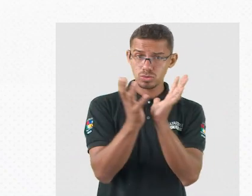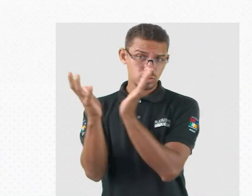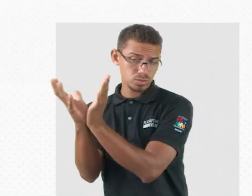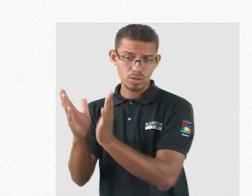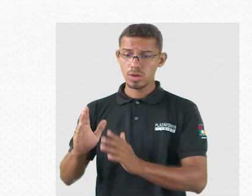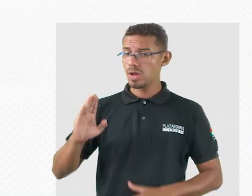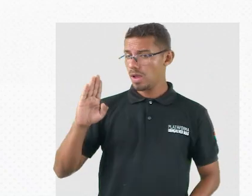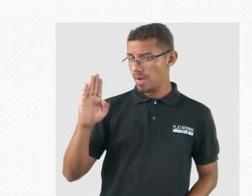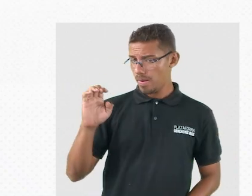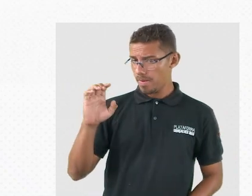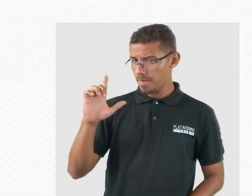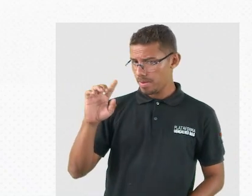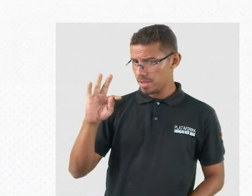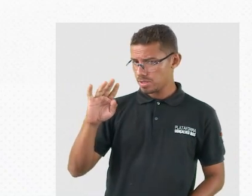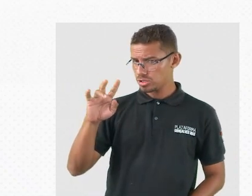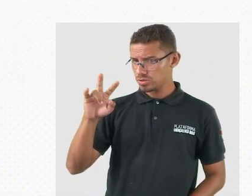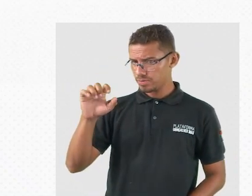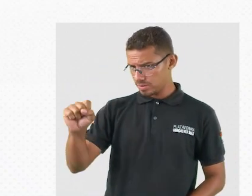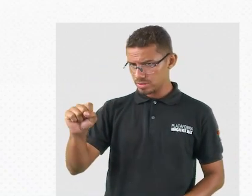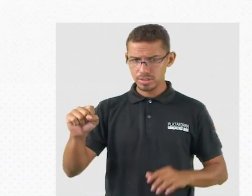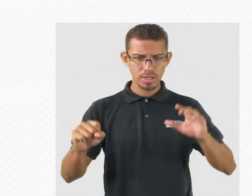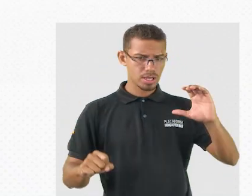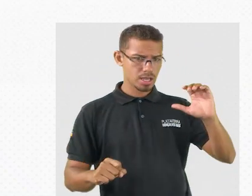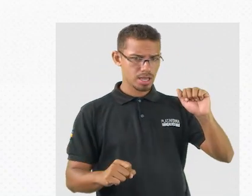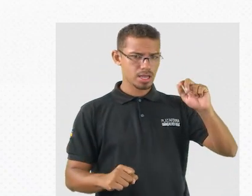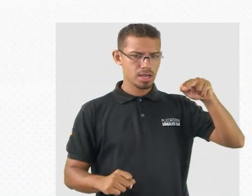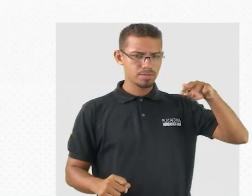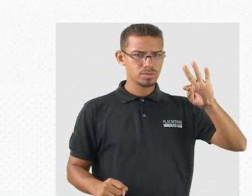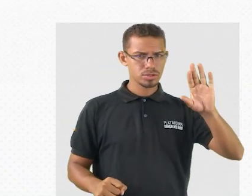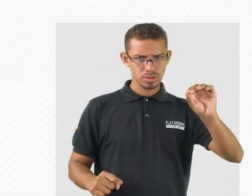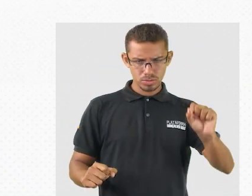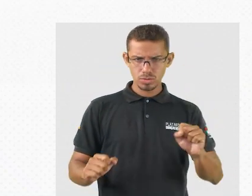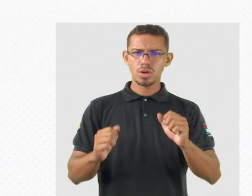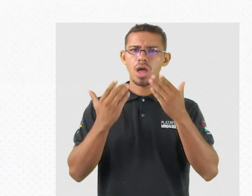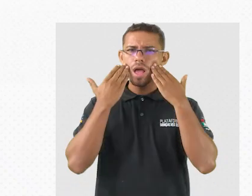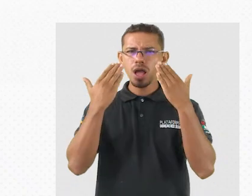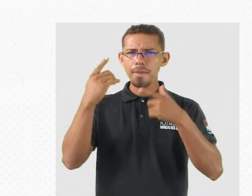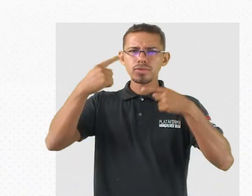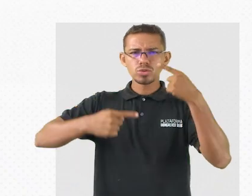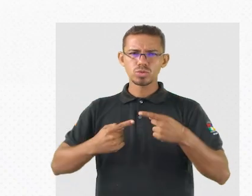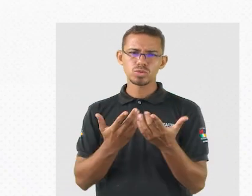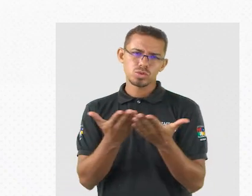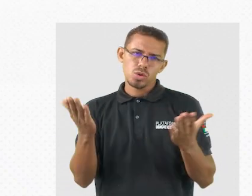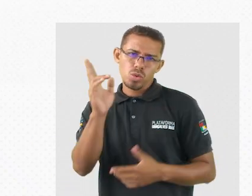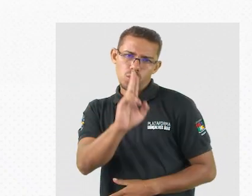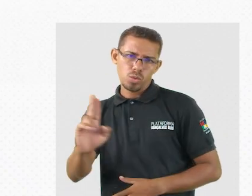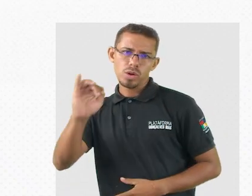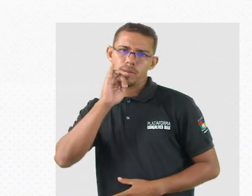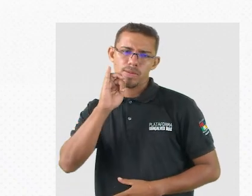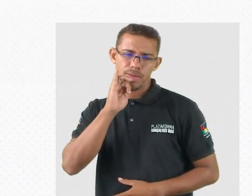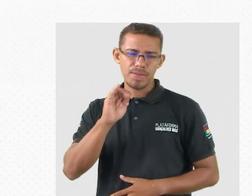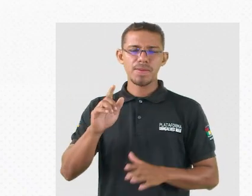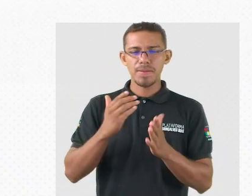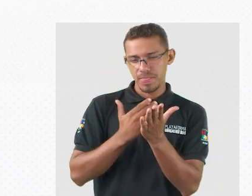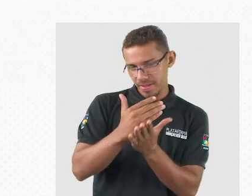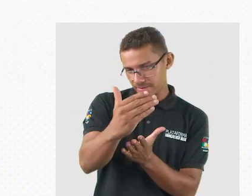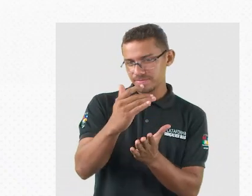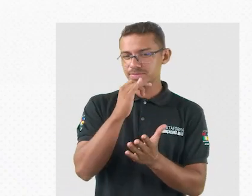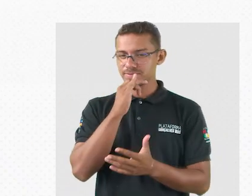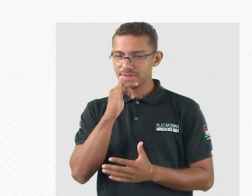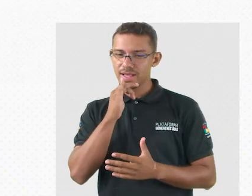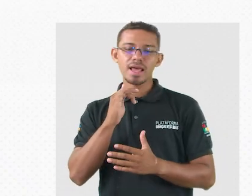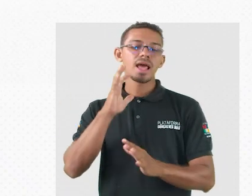os bem-te-vis e os cabanos, estão em choque politicamente e alguns vão se utilizar também, é o que eu falei no início,